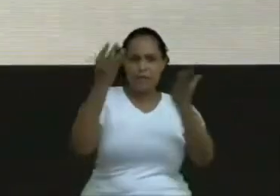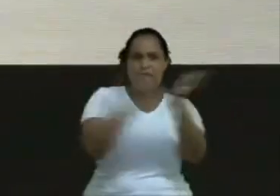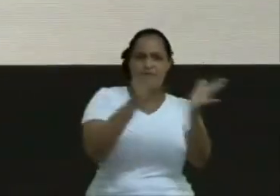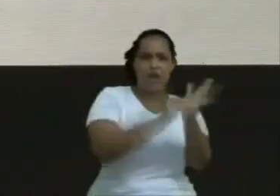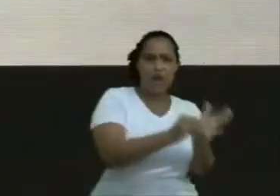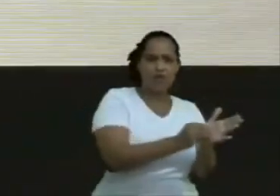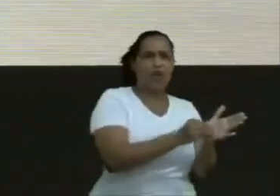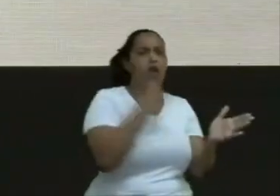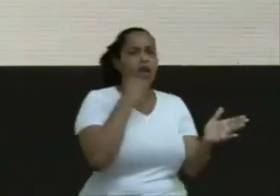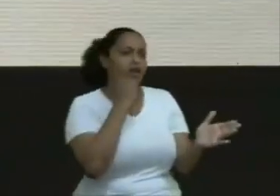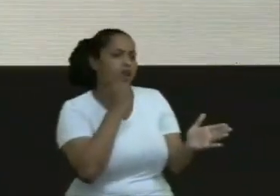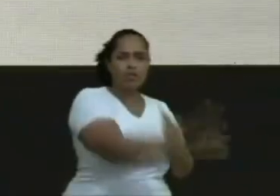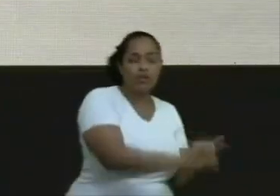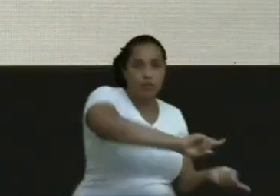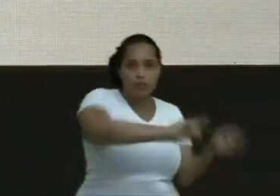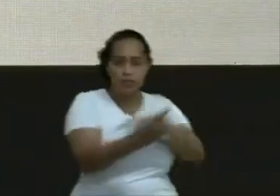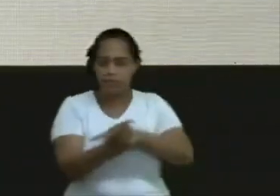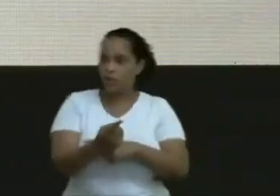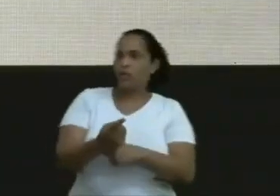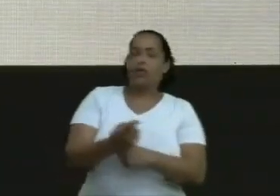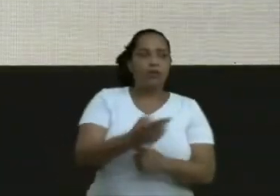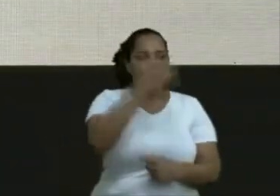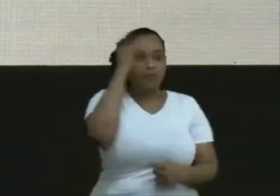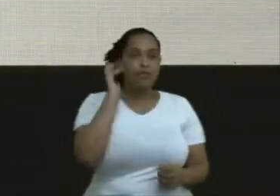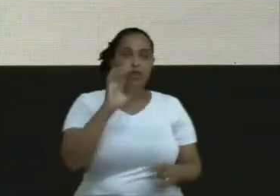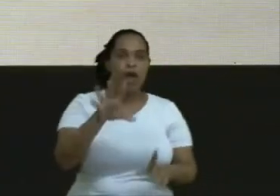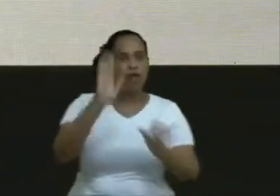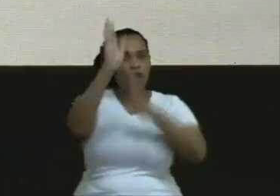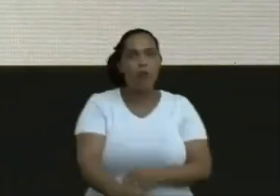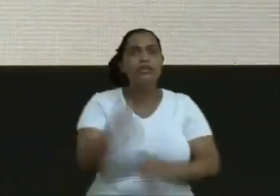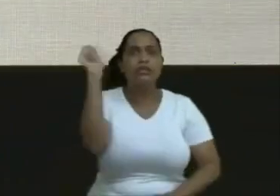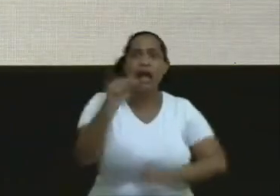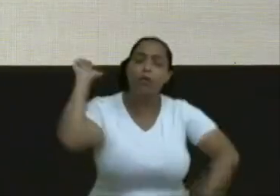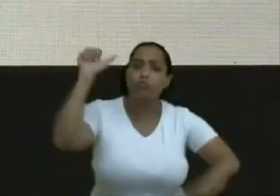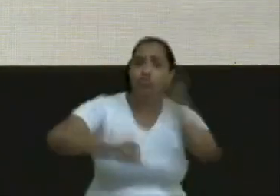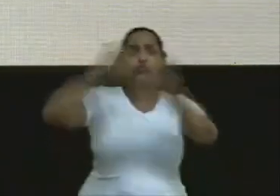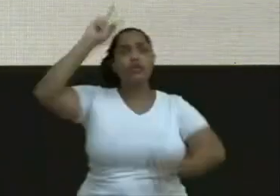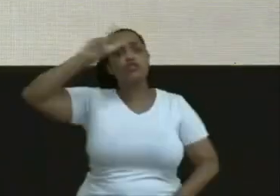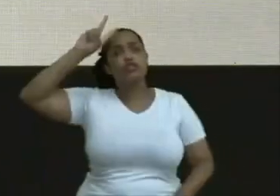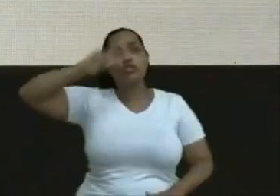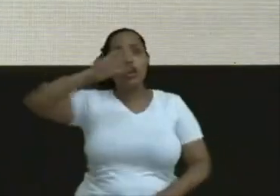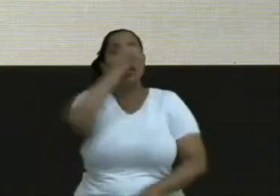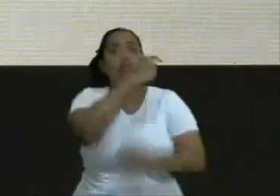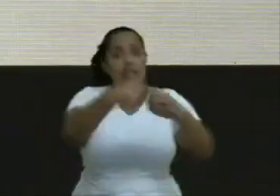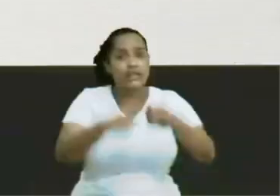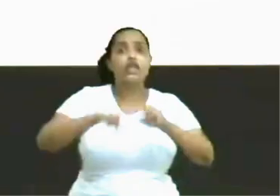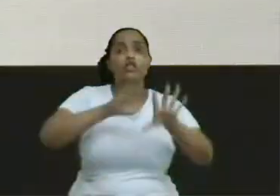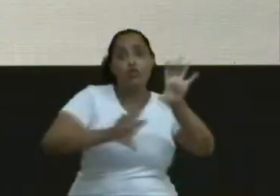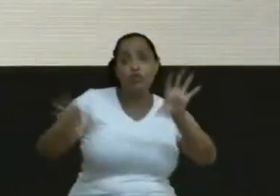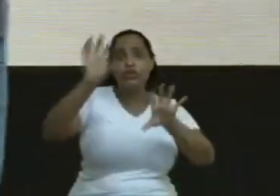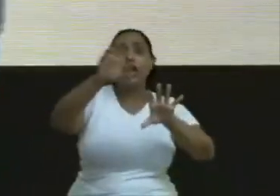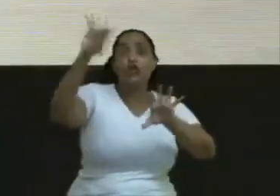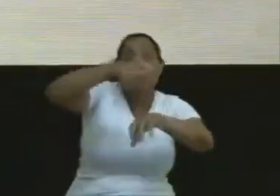se convertendo em alguém leal, pode mudar a história da cidade, pode mudar a história do estado, do país.